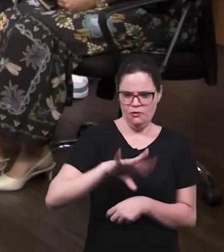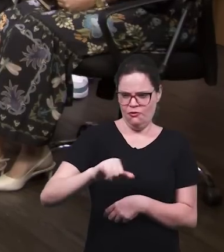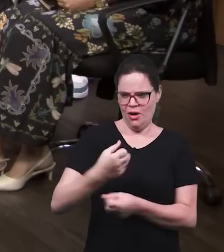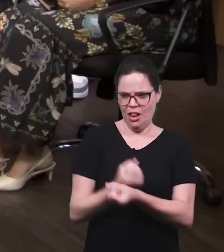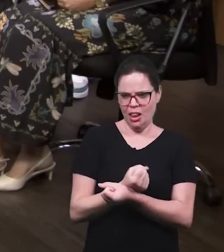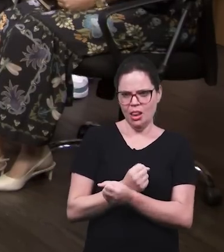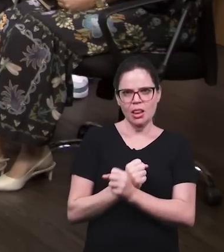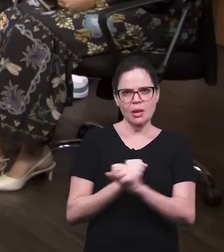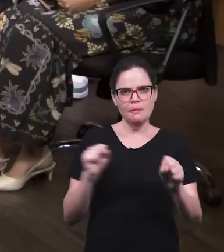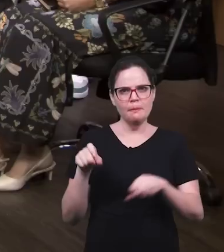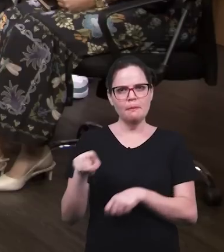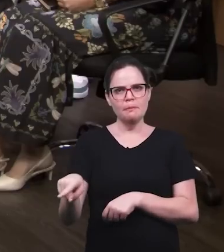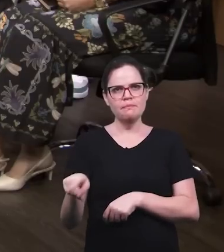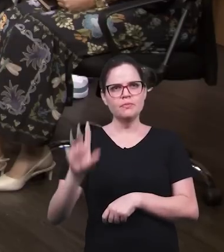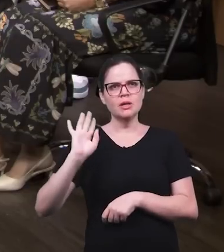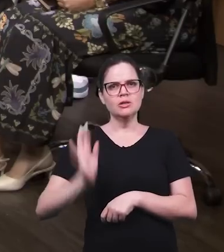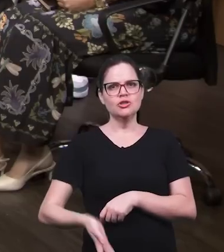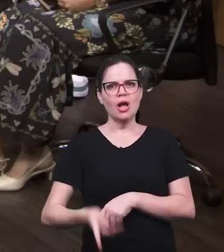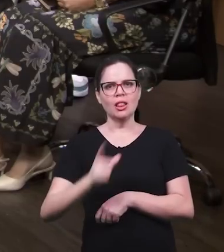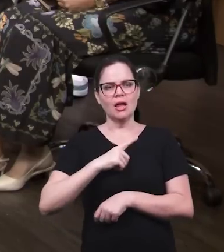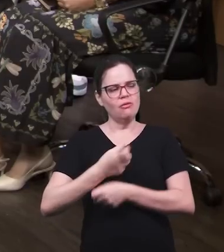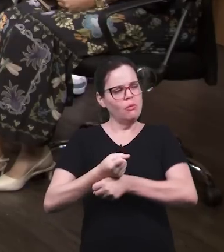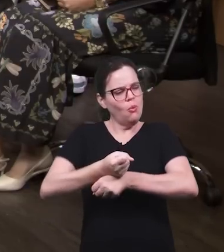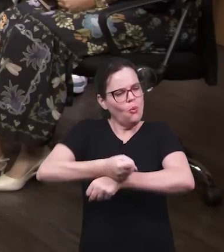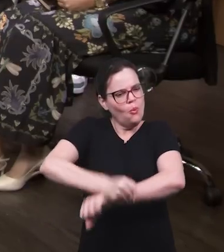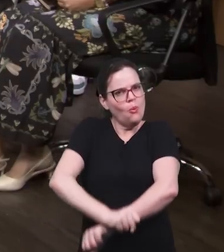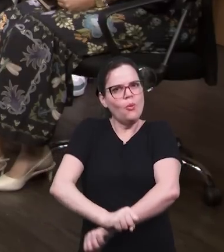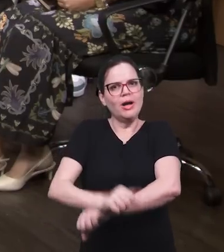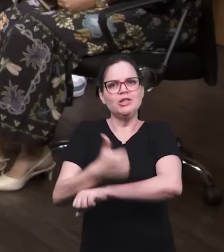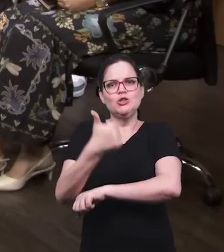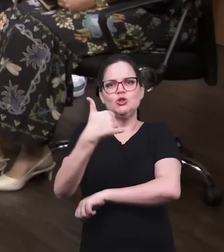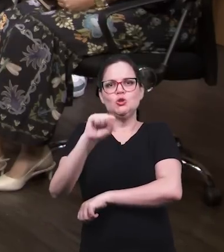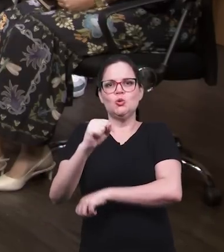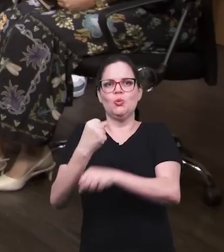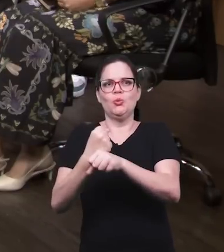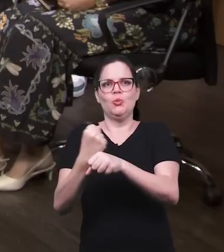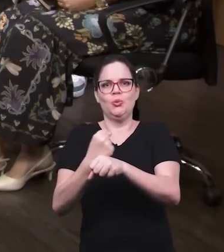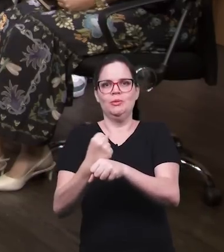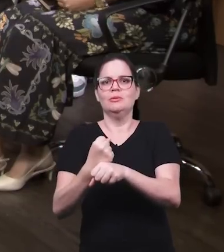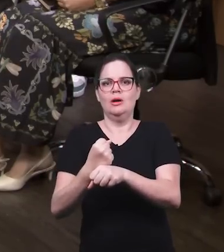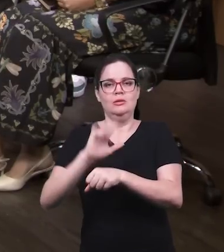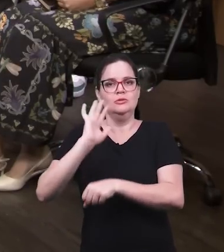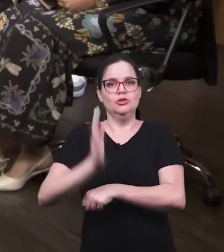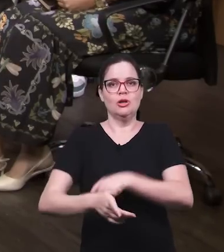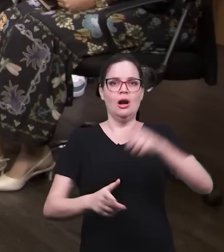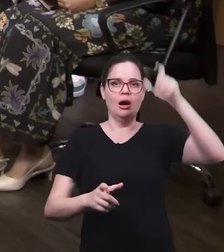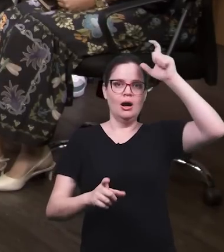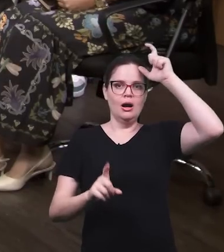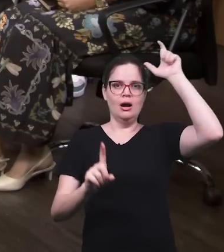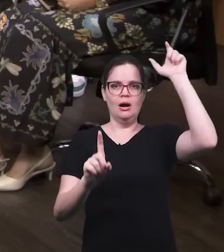anos estava presa pelo adversário, e ele vai e repreende a opressão.